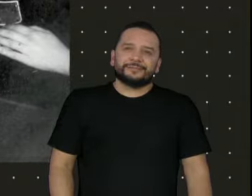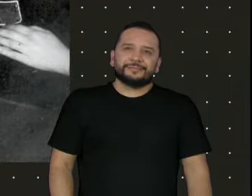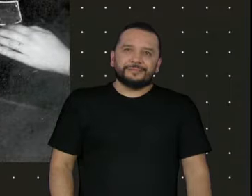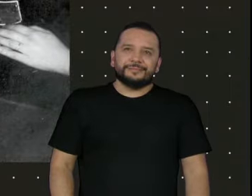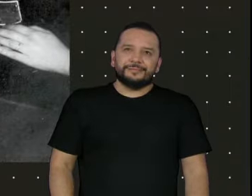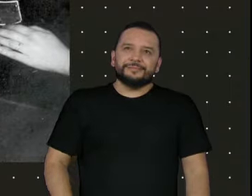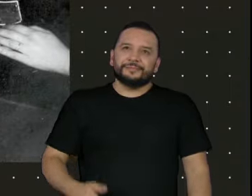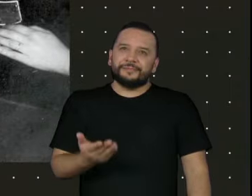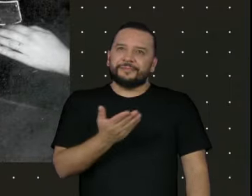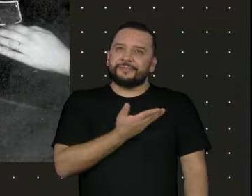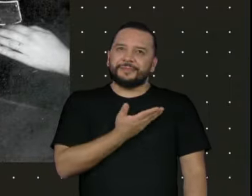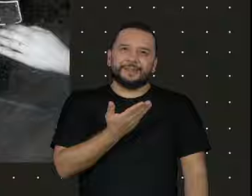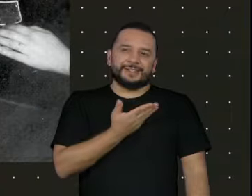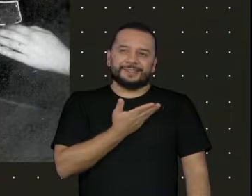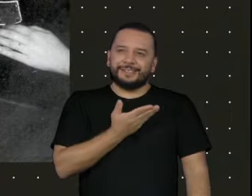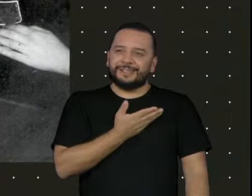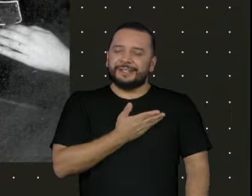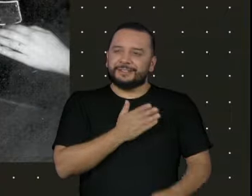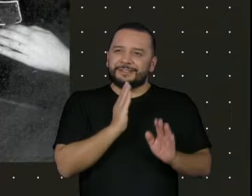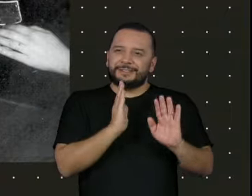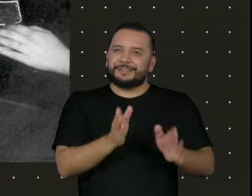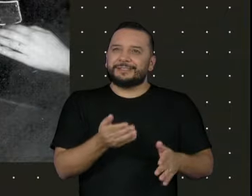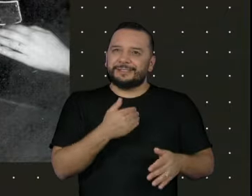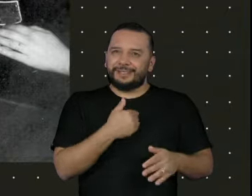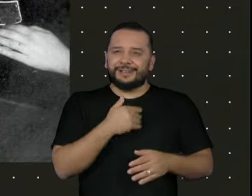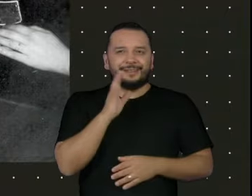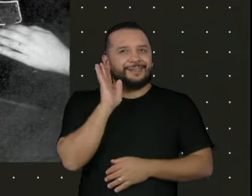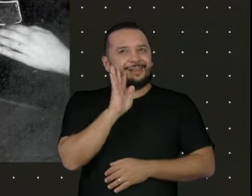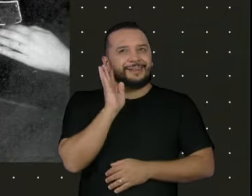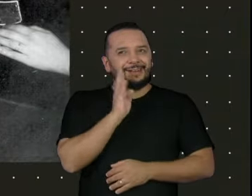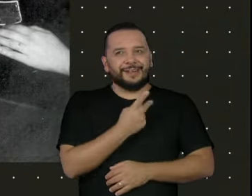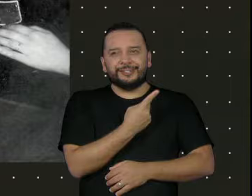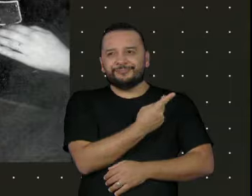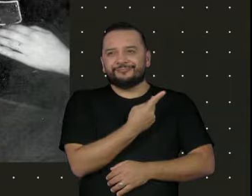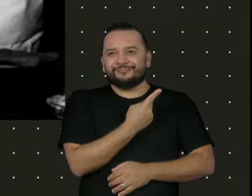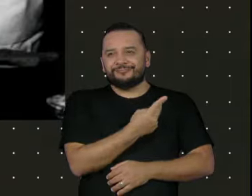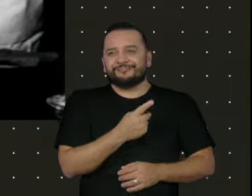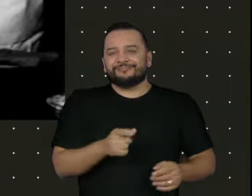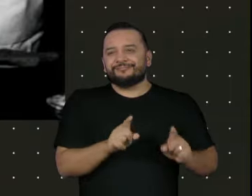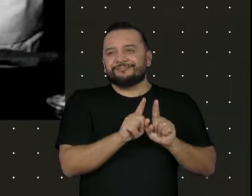nossa amizade é assim, uma amizade muito legal, muito